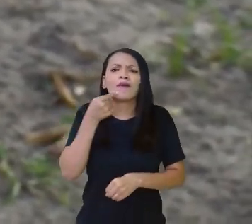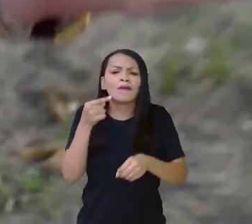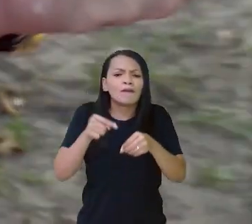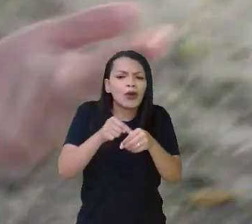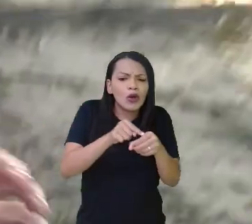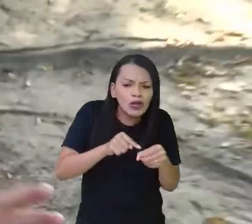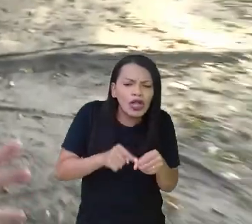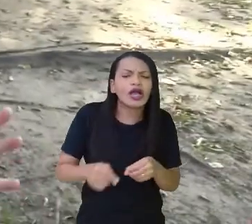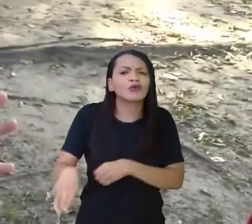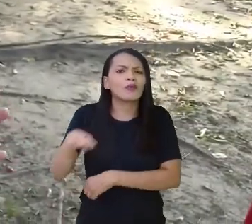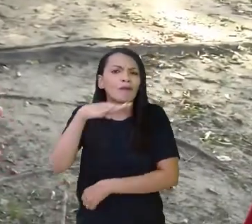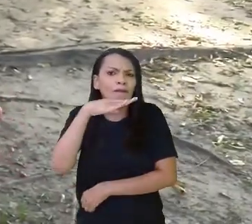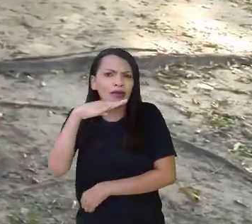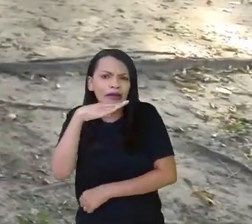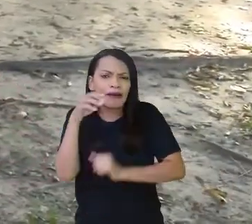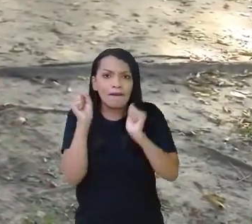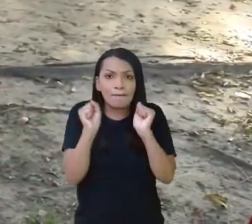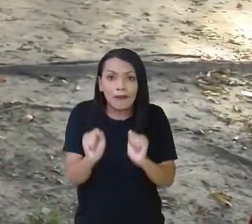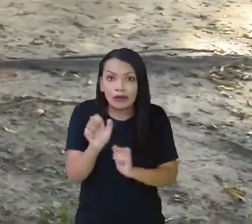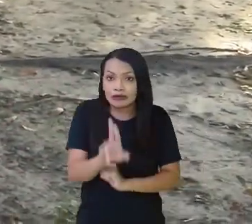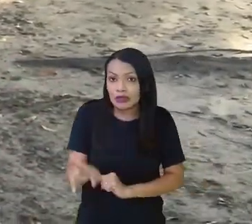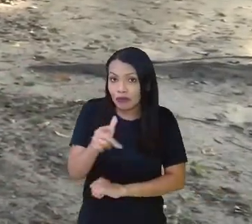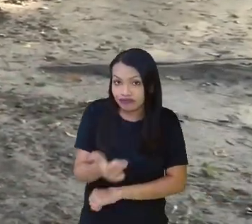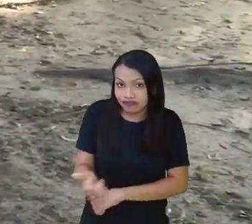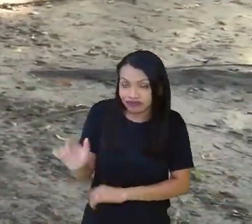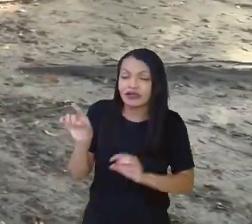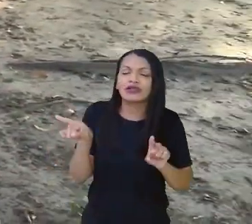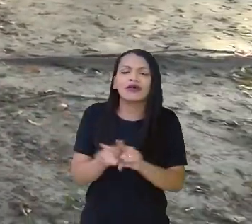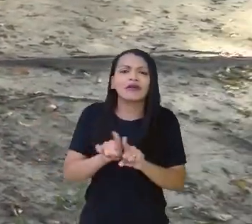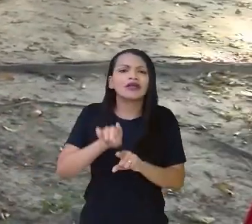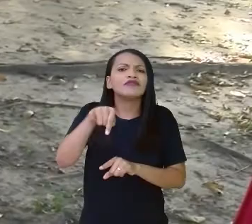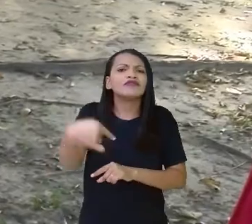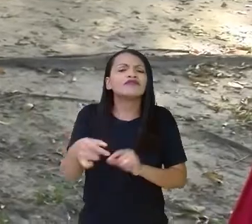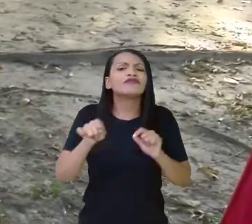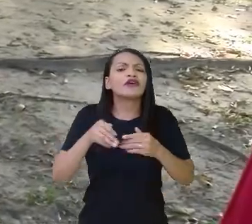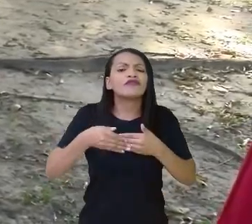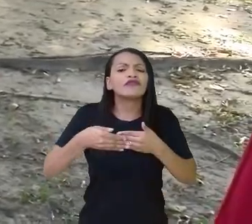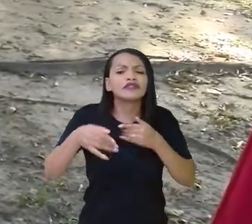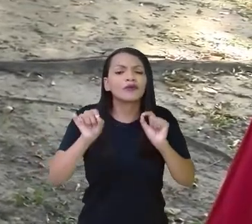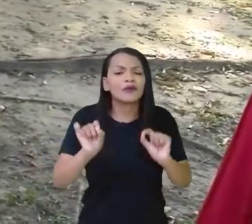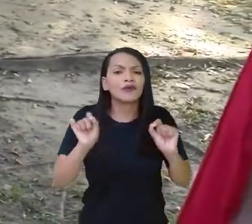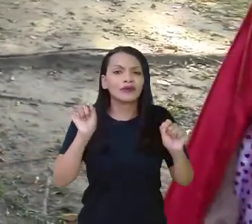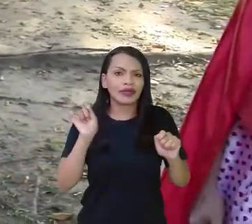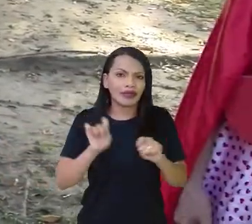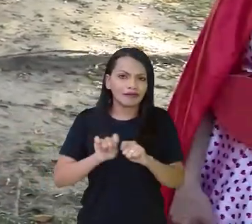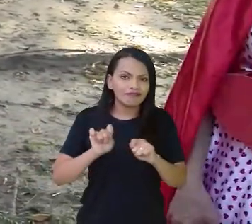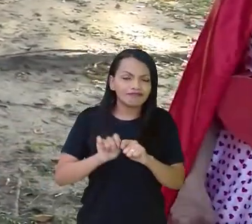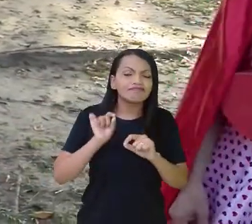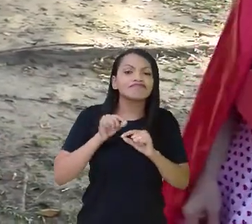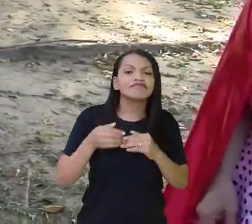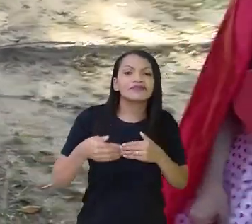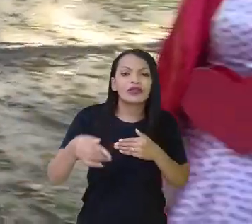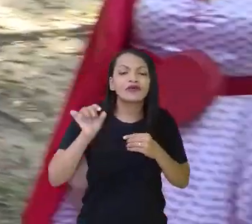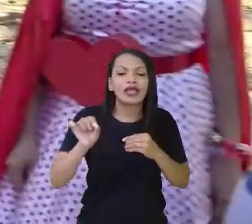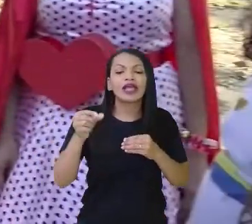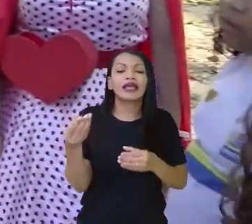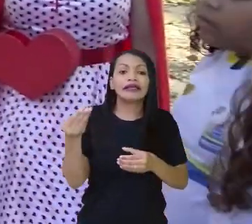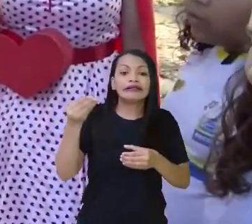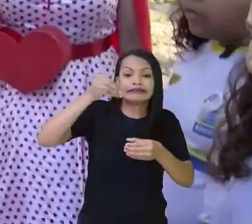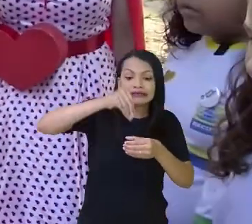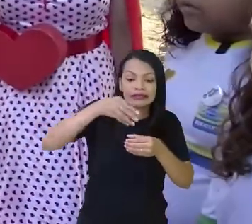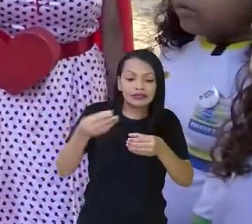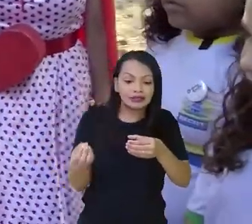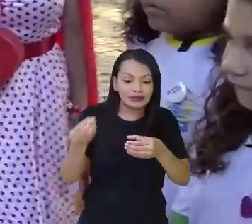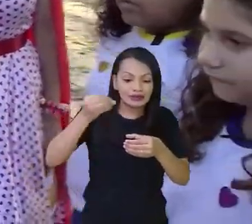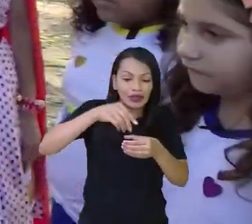utilizar manga. O que é que eu vou fazer depois disso? Vou colocar dentro de um casquinho desse. Vou